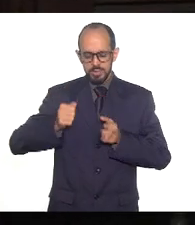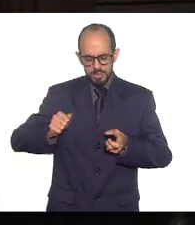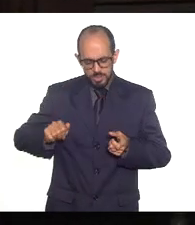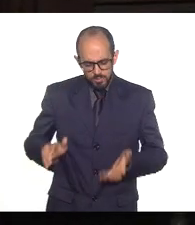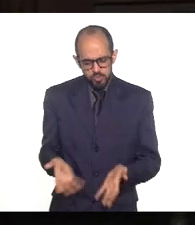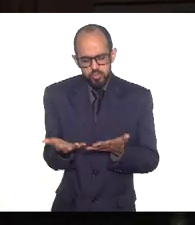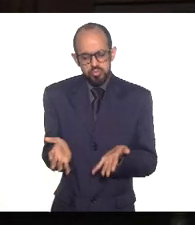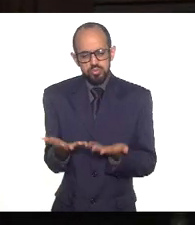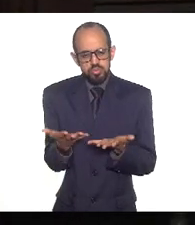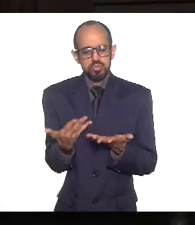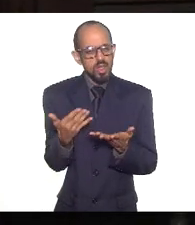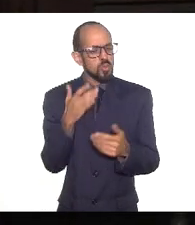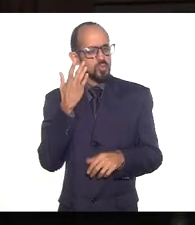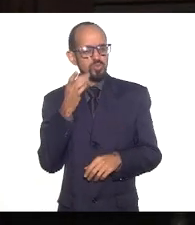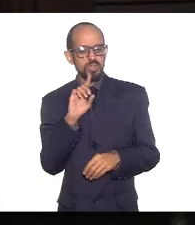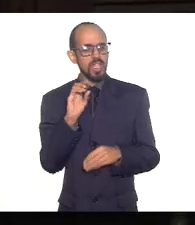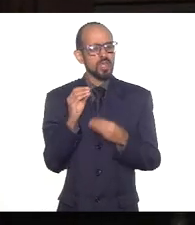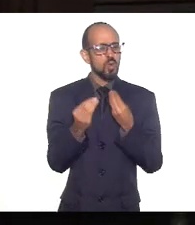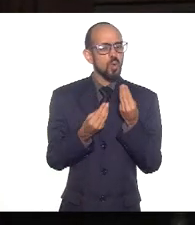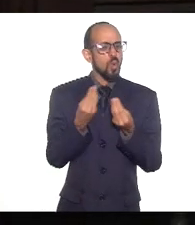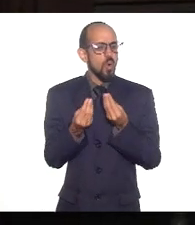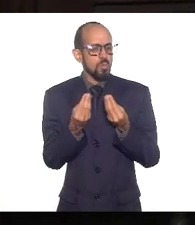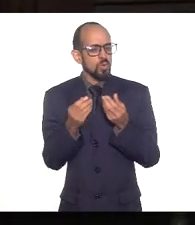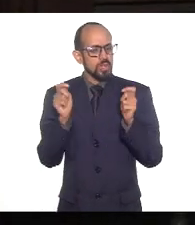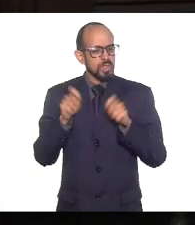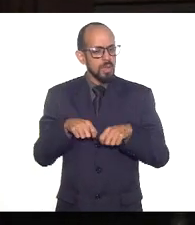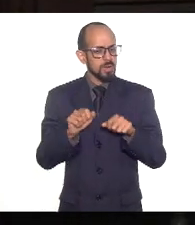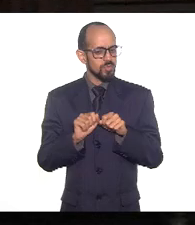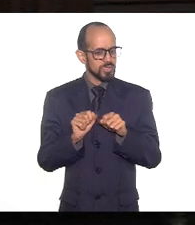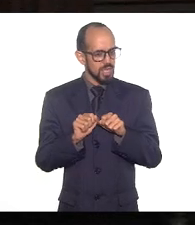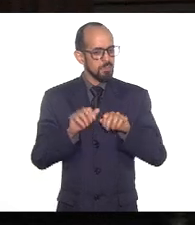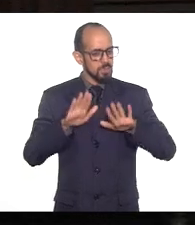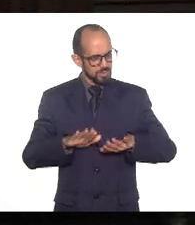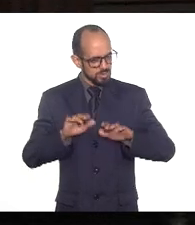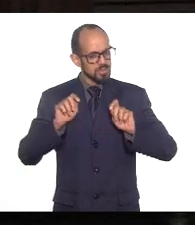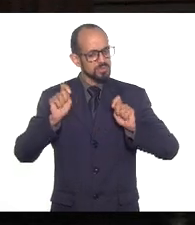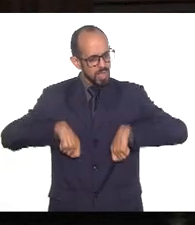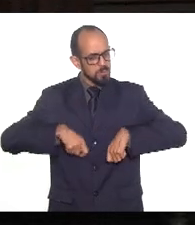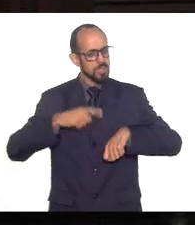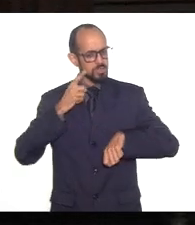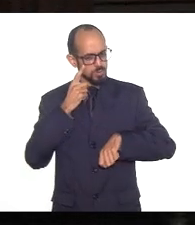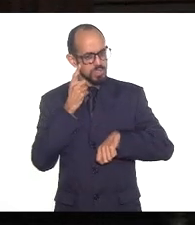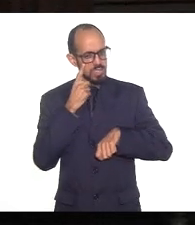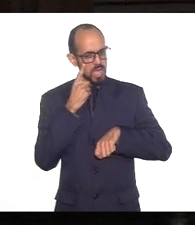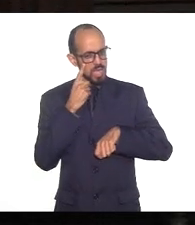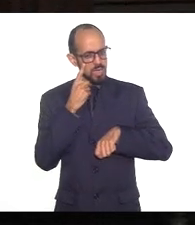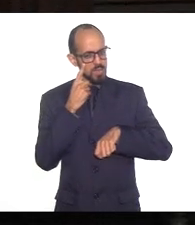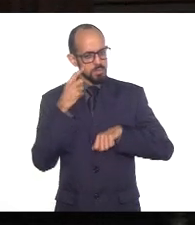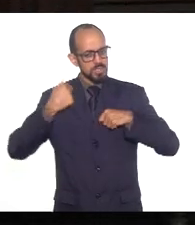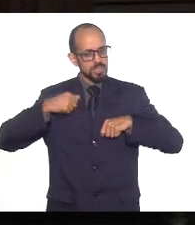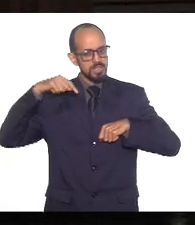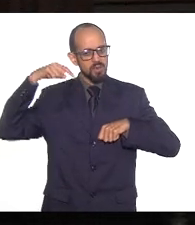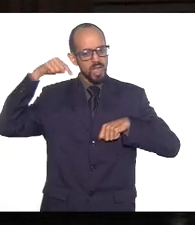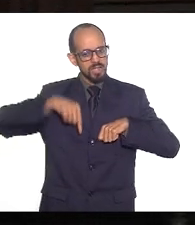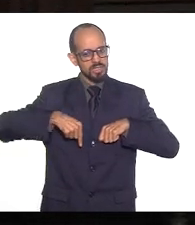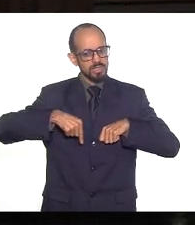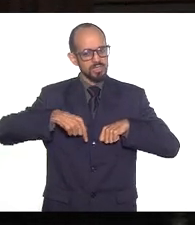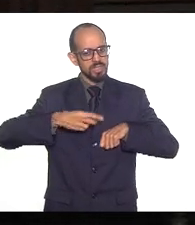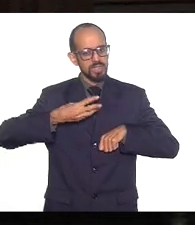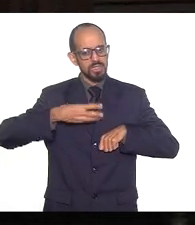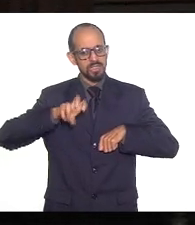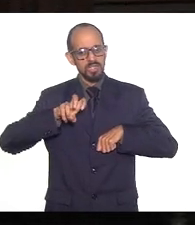estimulada não sei exatamente como poderia ser mas nós temos que pensar nisso porque meus tios que tem aqui pelo menos